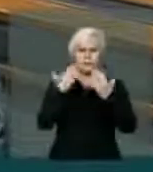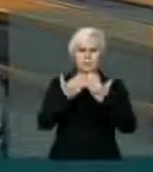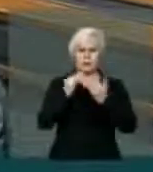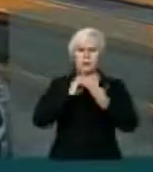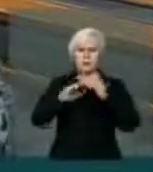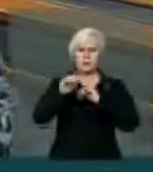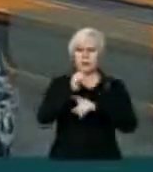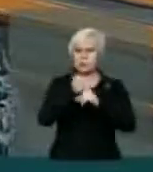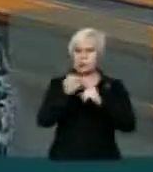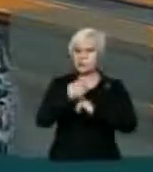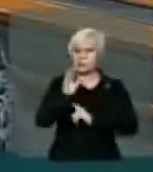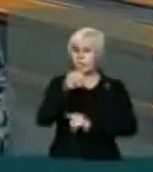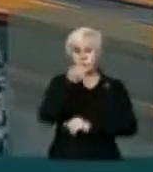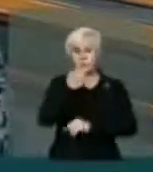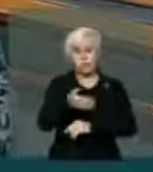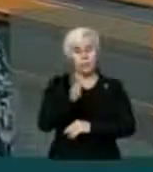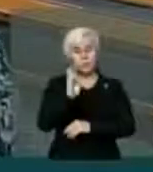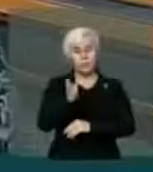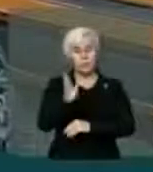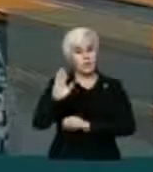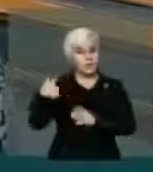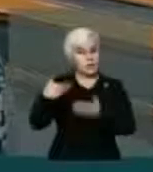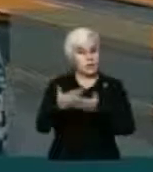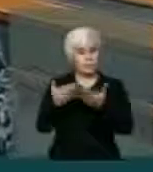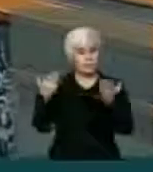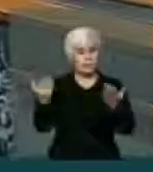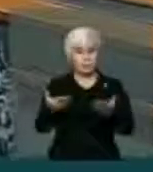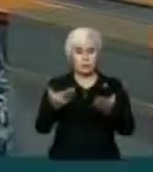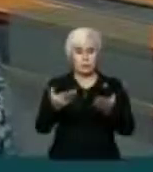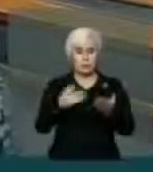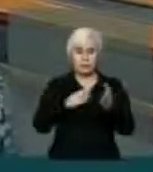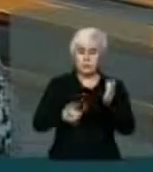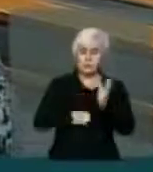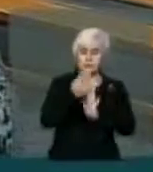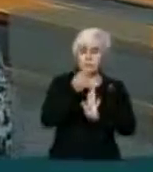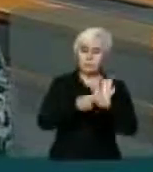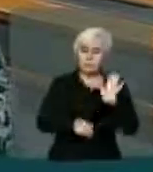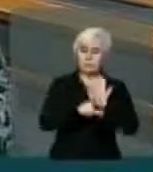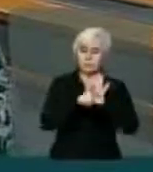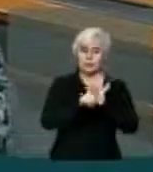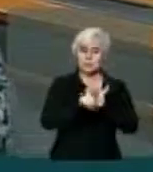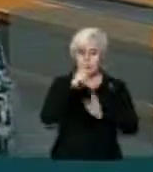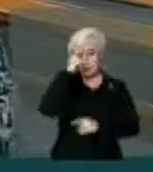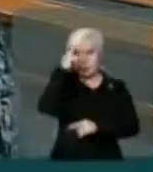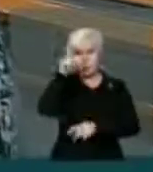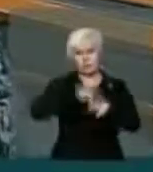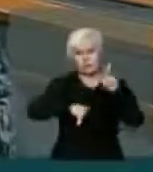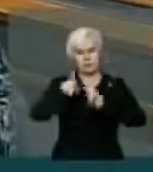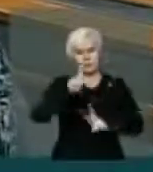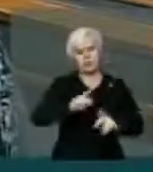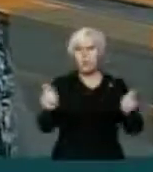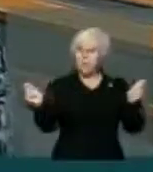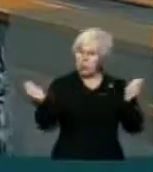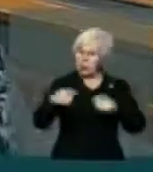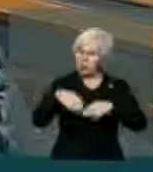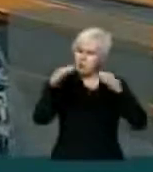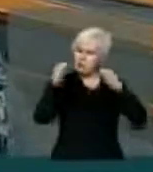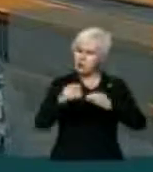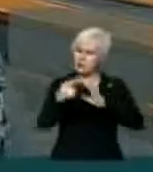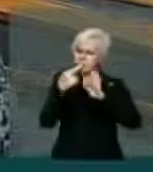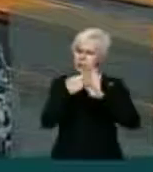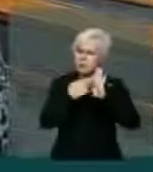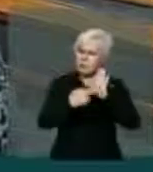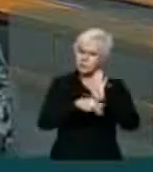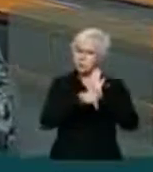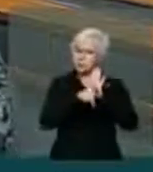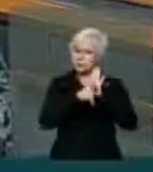o resultado dela, se desdobra hoje, por exemplo, num projeto de lei de iniciativa popular, né, com plenas condições de regular e